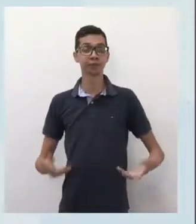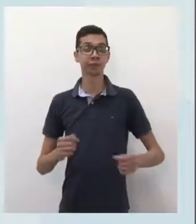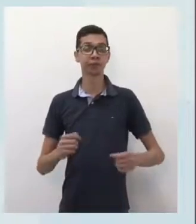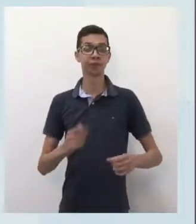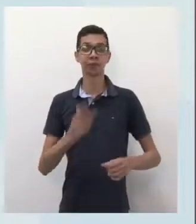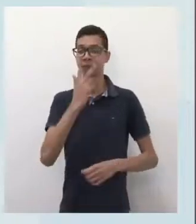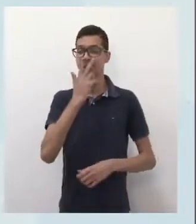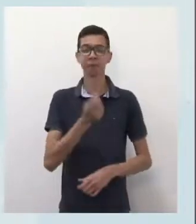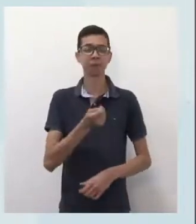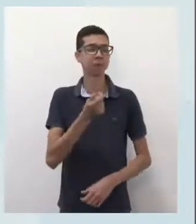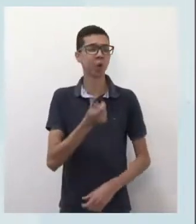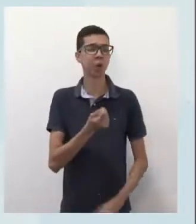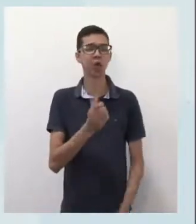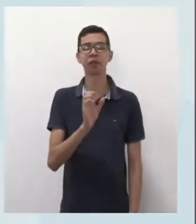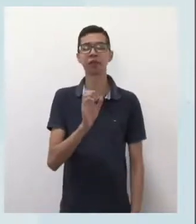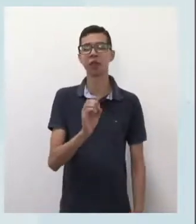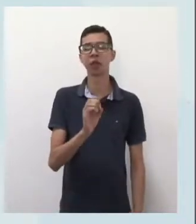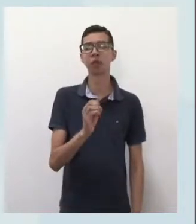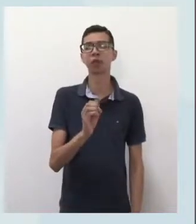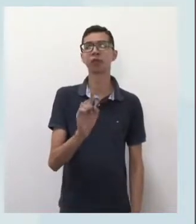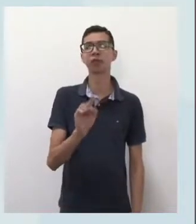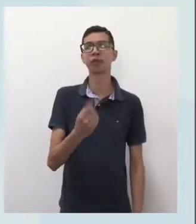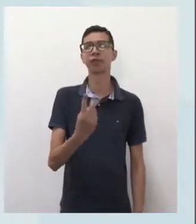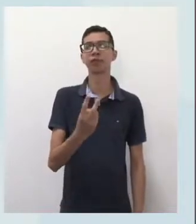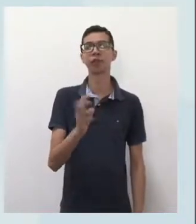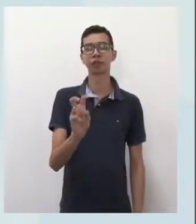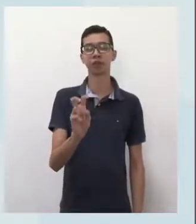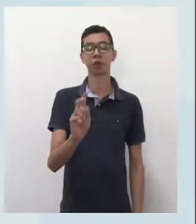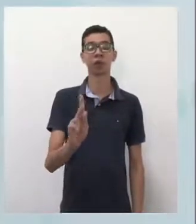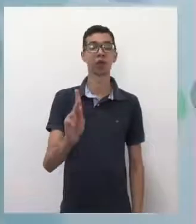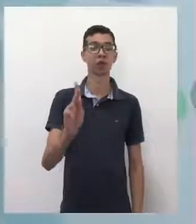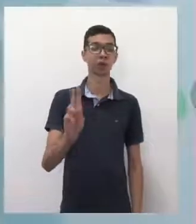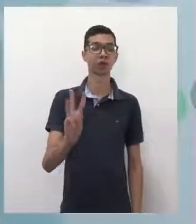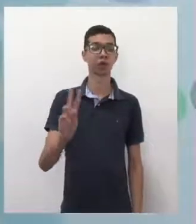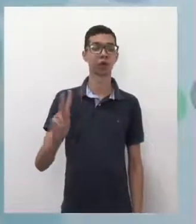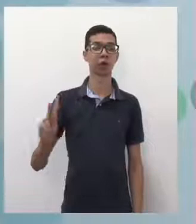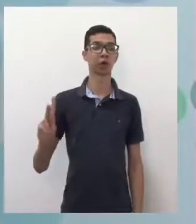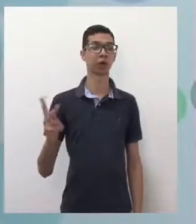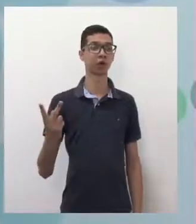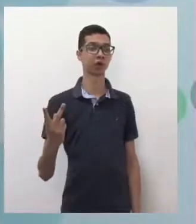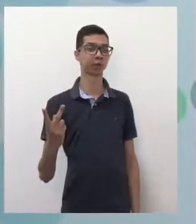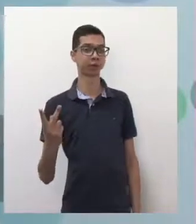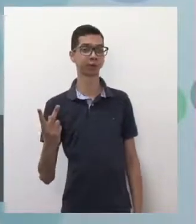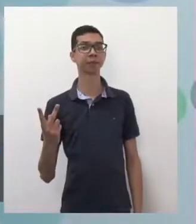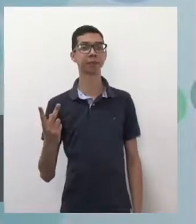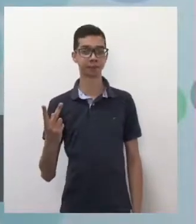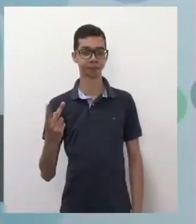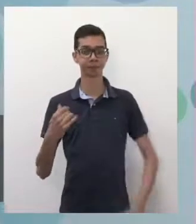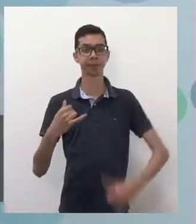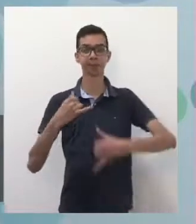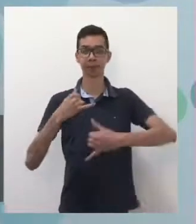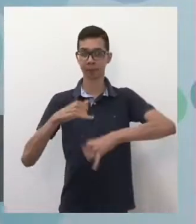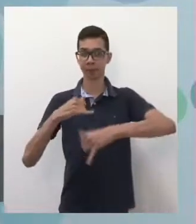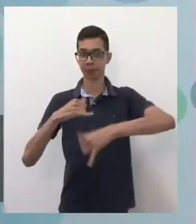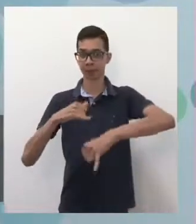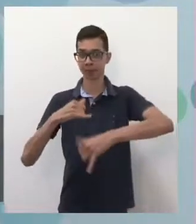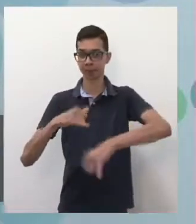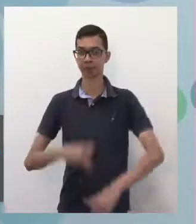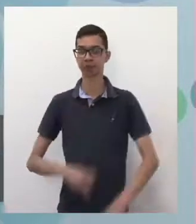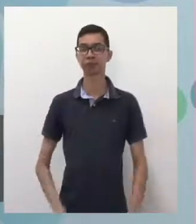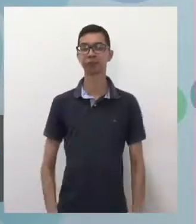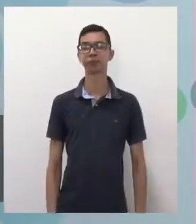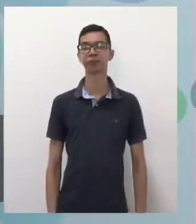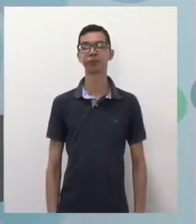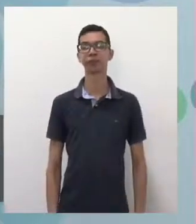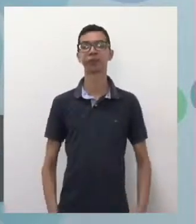pouquinho, 0,25 de quilowatt-hora de energia. Isso se